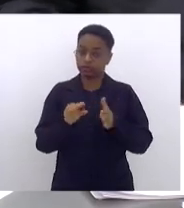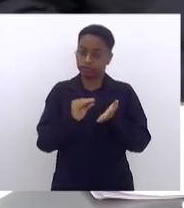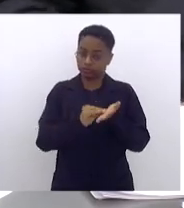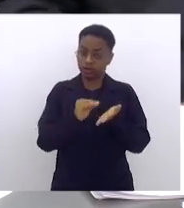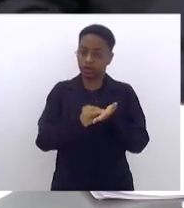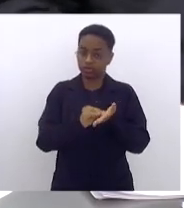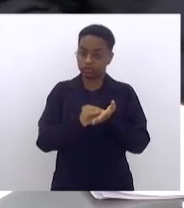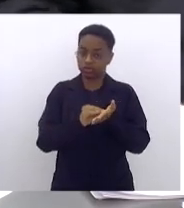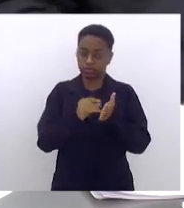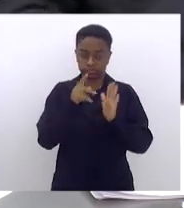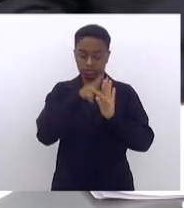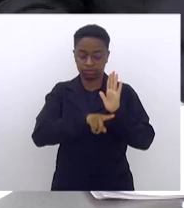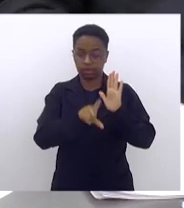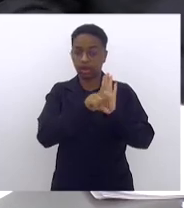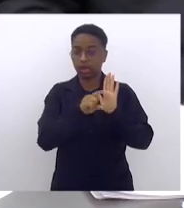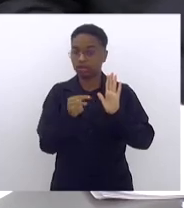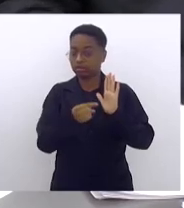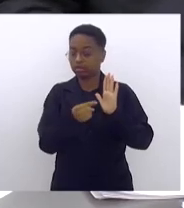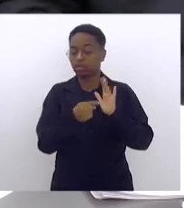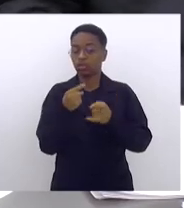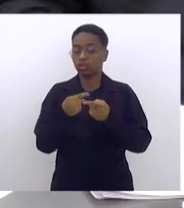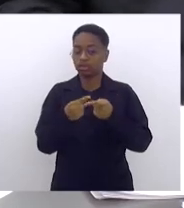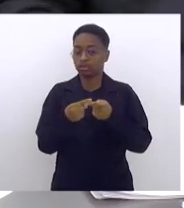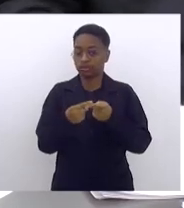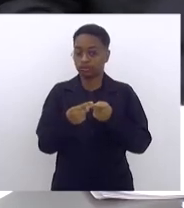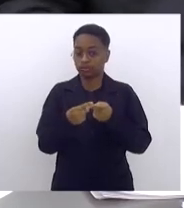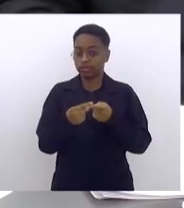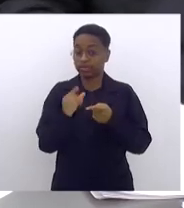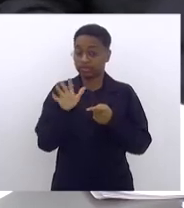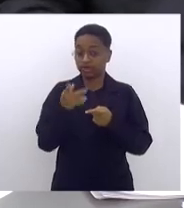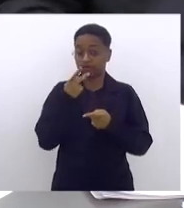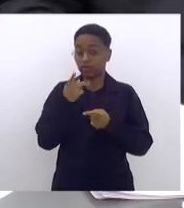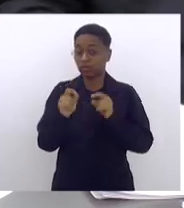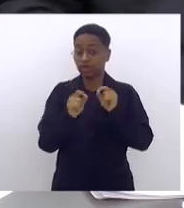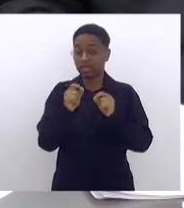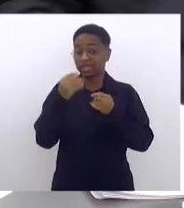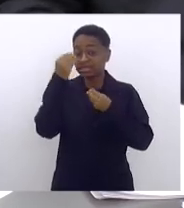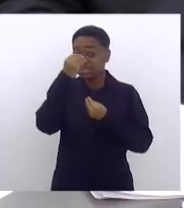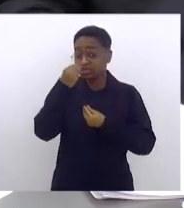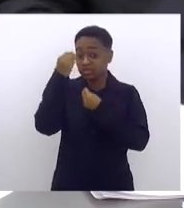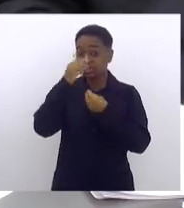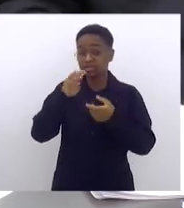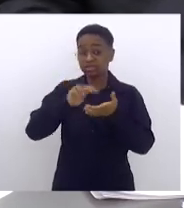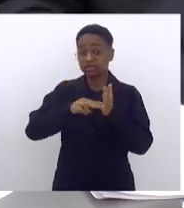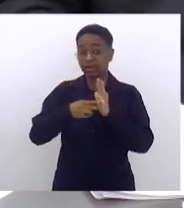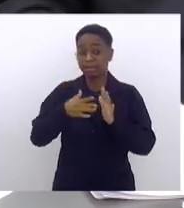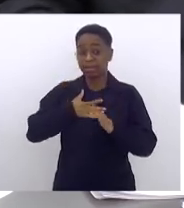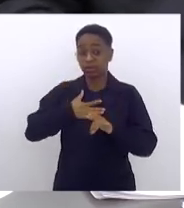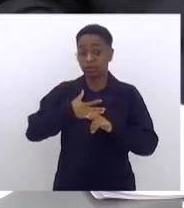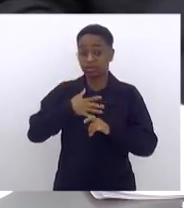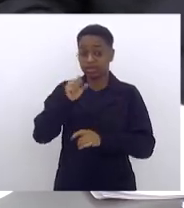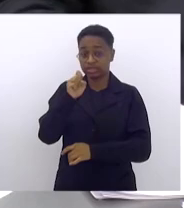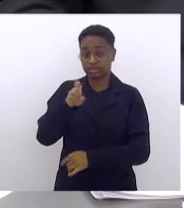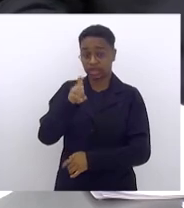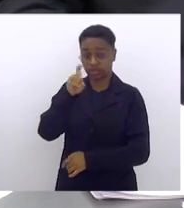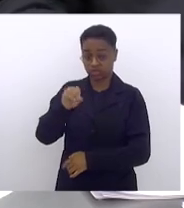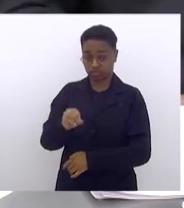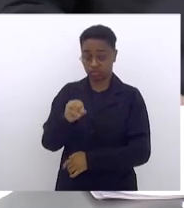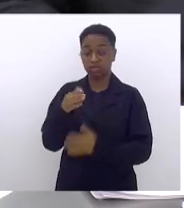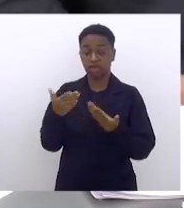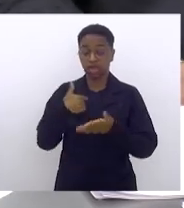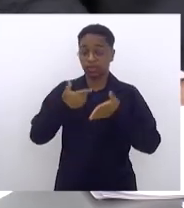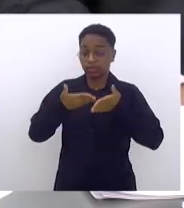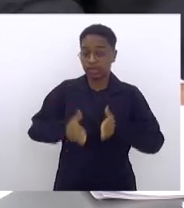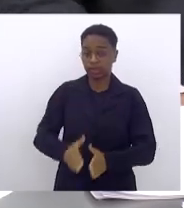faltando ao PL, é que, como já foi dito aqui, sexualidade é o meu sexo biológico, né? Eu nasci